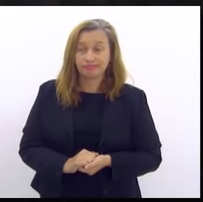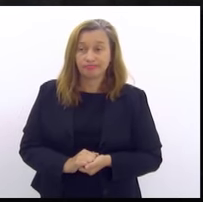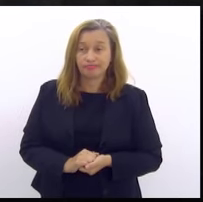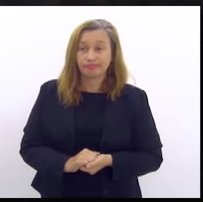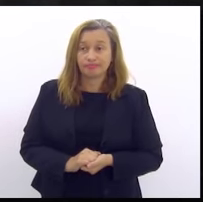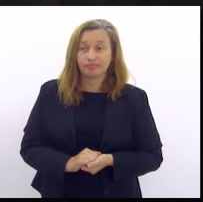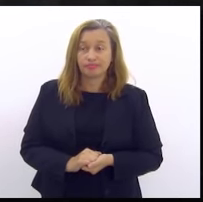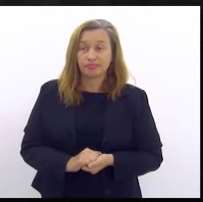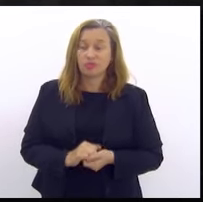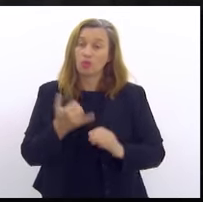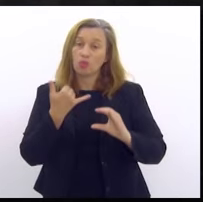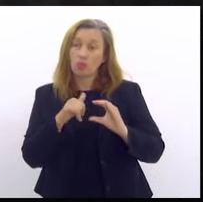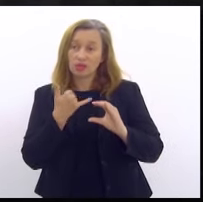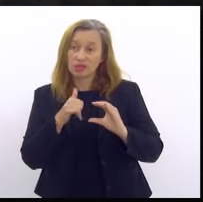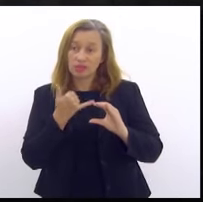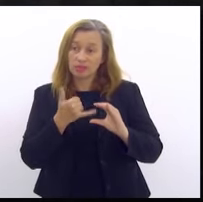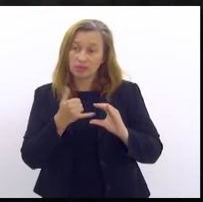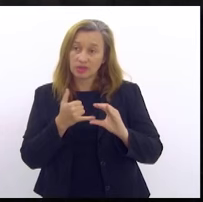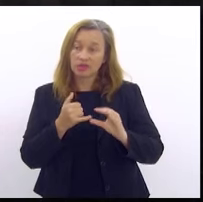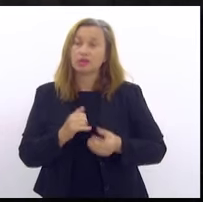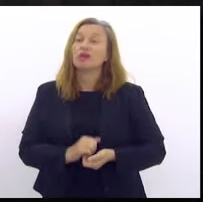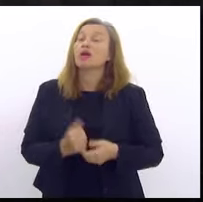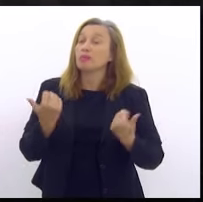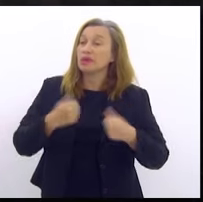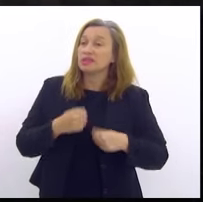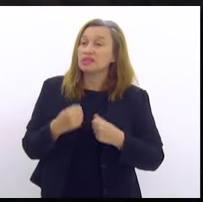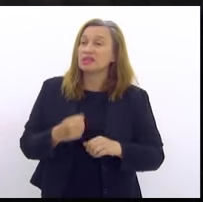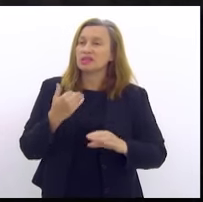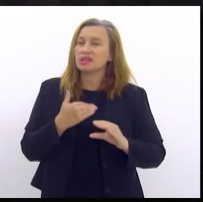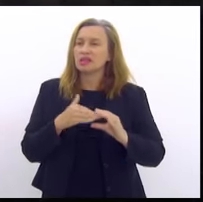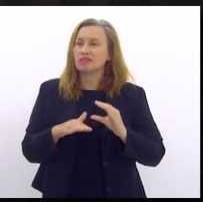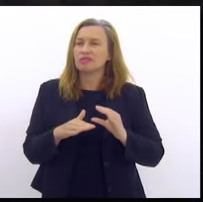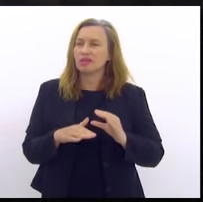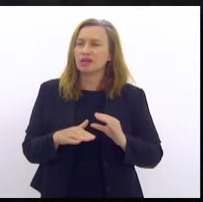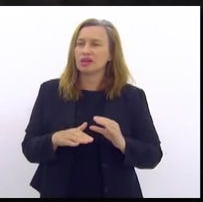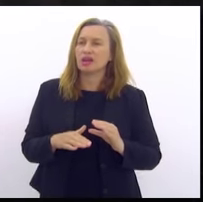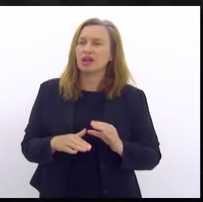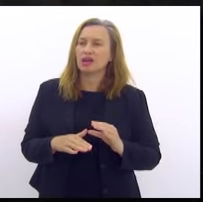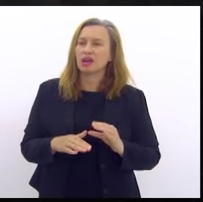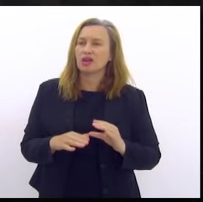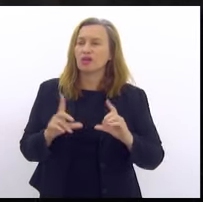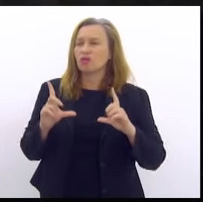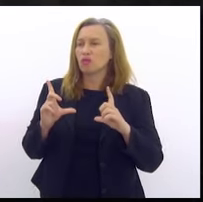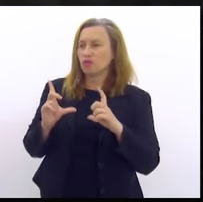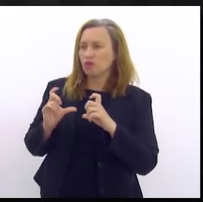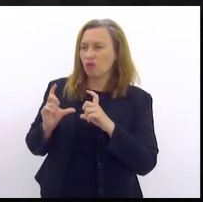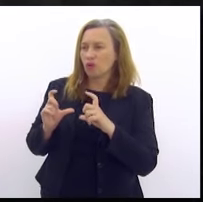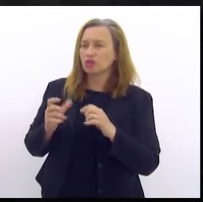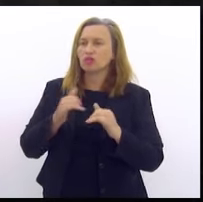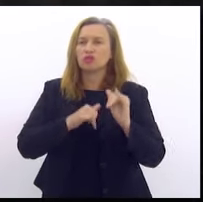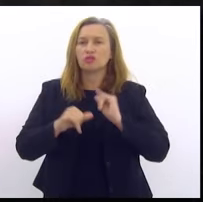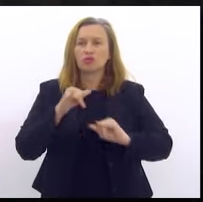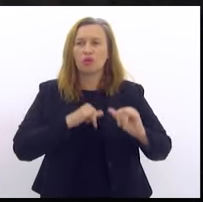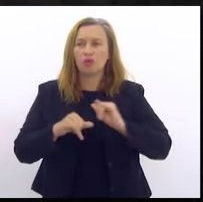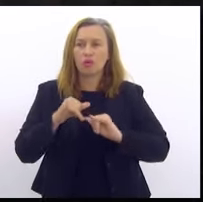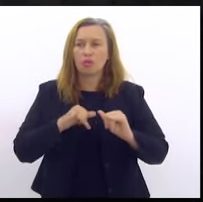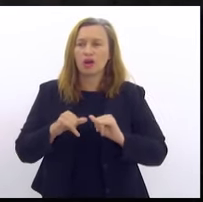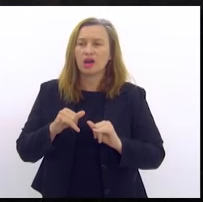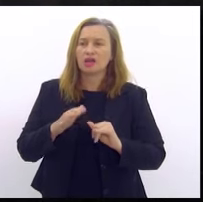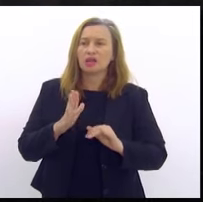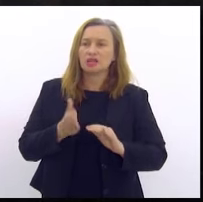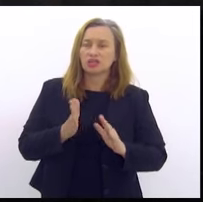do WhatsApp, precisa enviar prévia para o serviço reservado, informar que está em